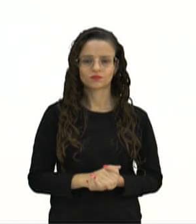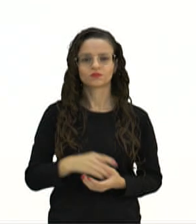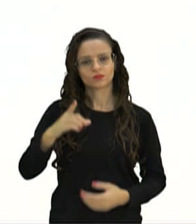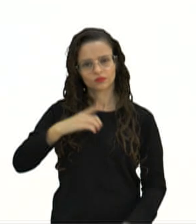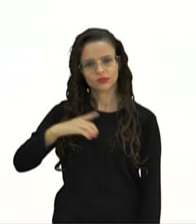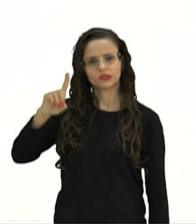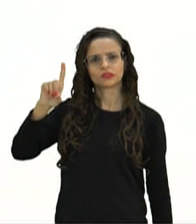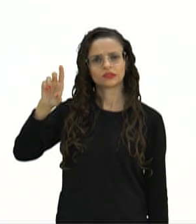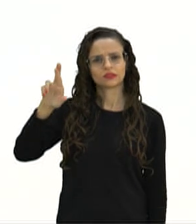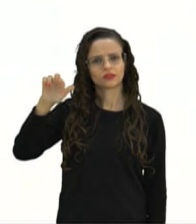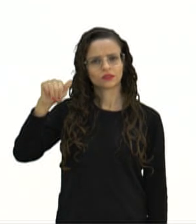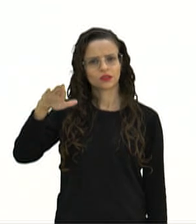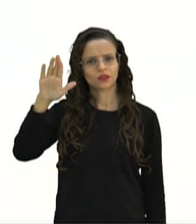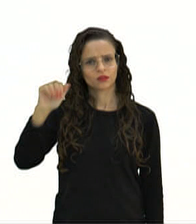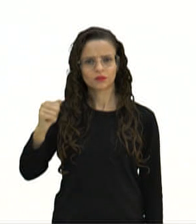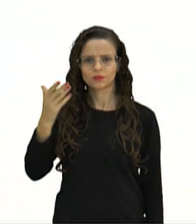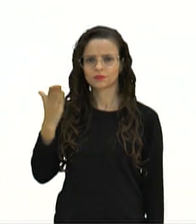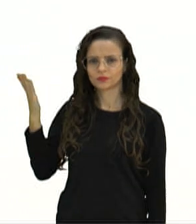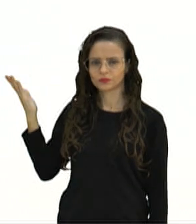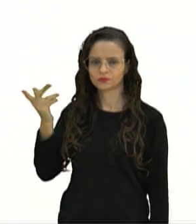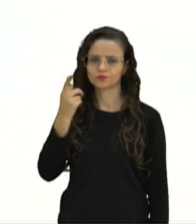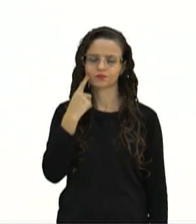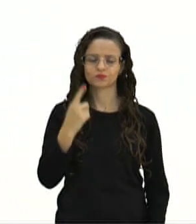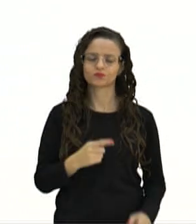na arquitetura.